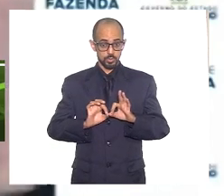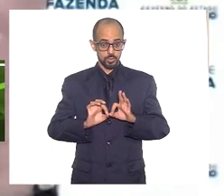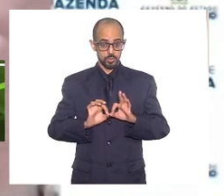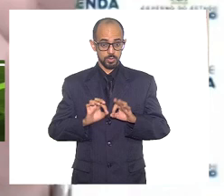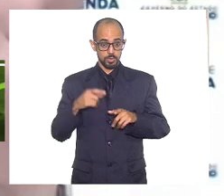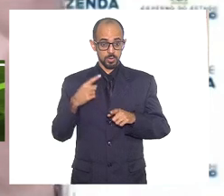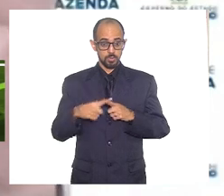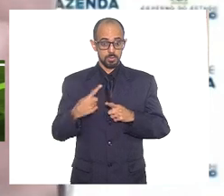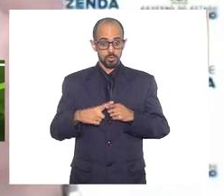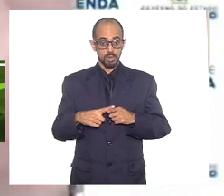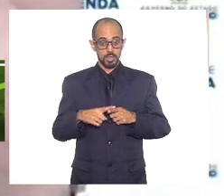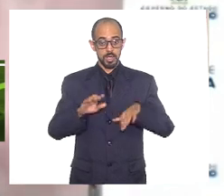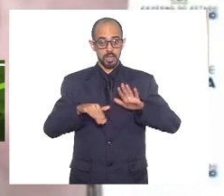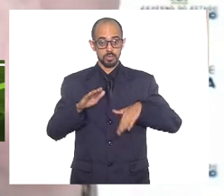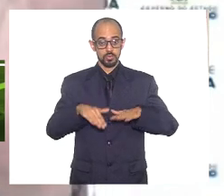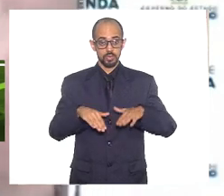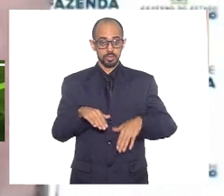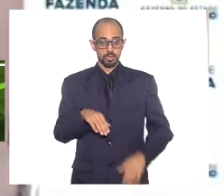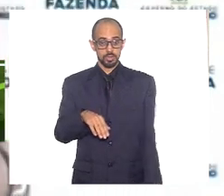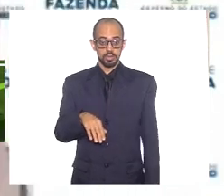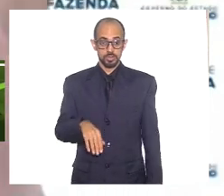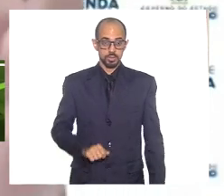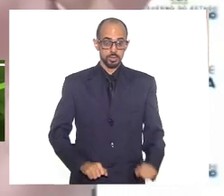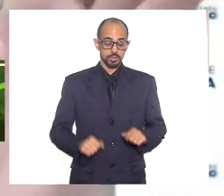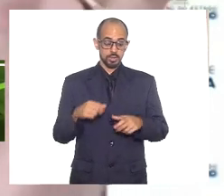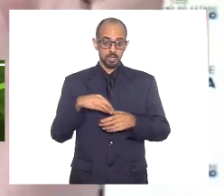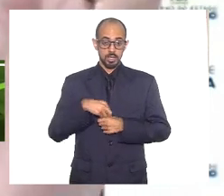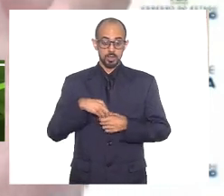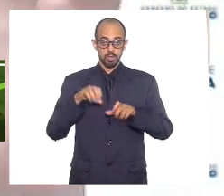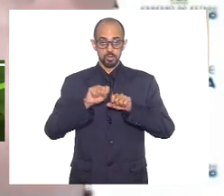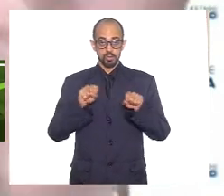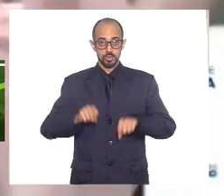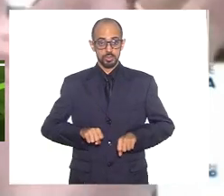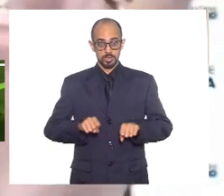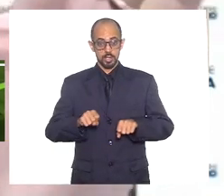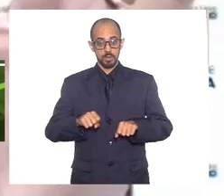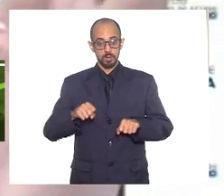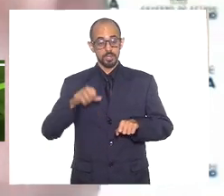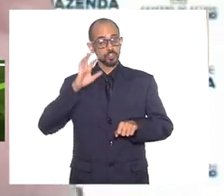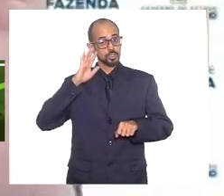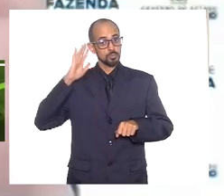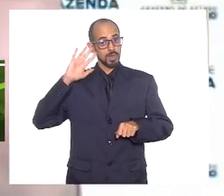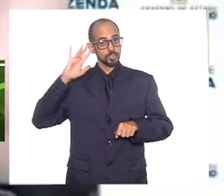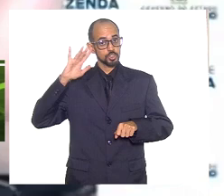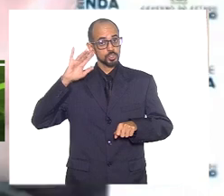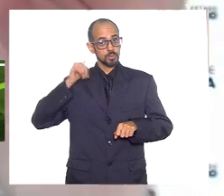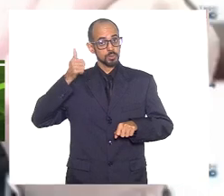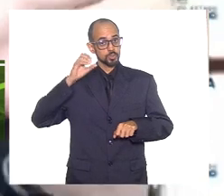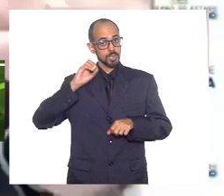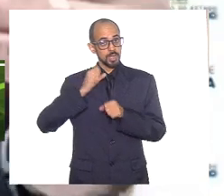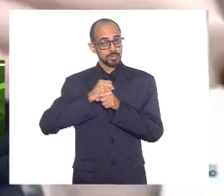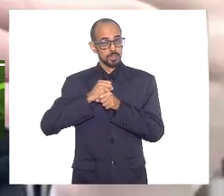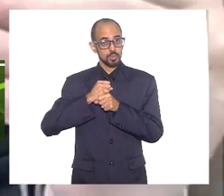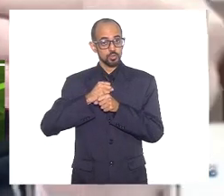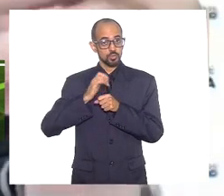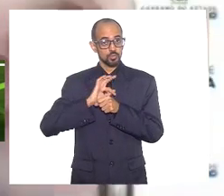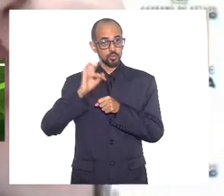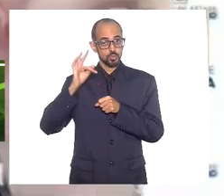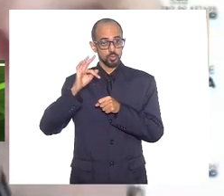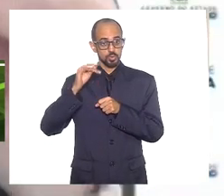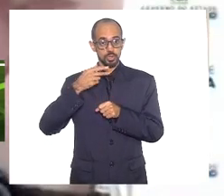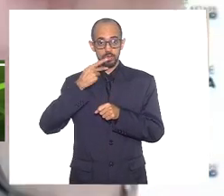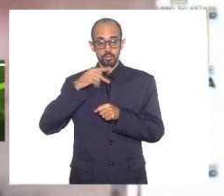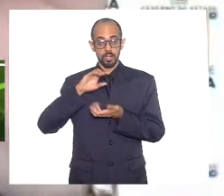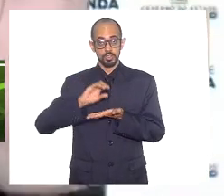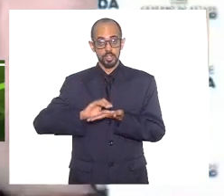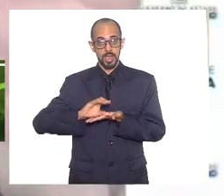ponha no regime aquilo que a gente imagina para os próximos 10 anos. E aí a gente está falando de receita,